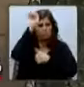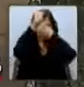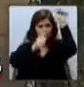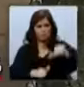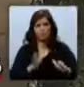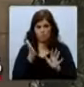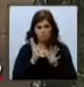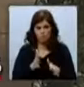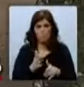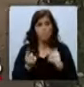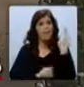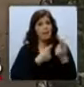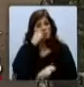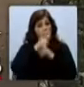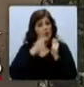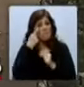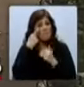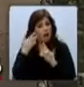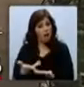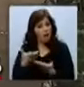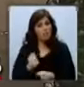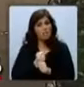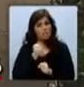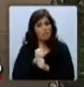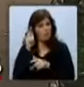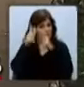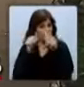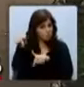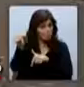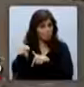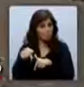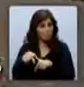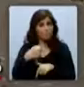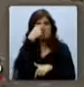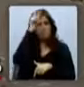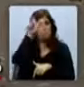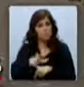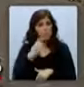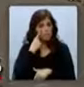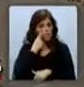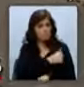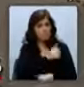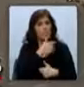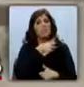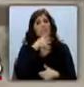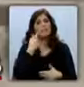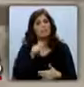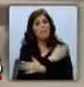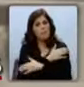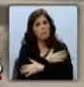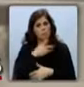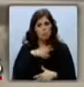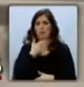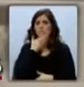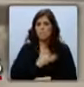atingida. Alguns dos habitantes que ficaram trabalham nesta fábrica. Uma habitante da cidade diz que tem amigos em Portugal. A experiência da